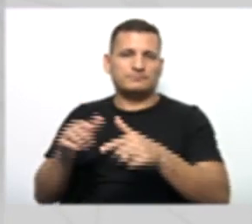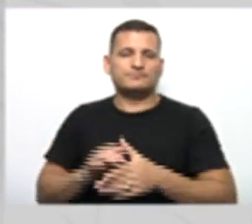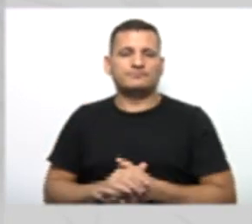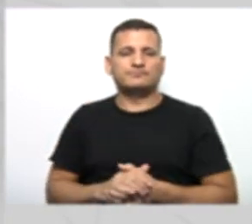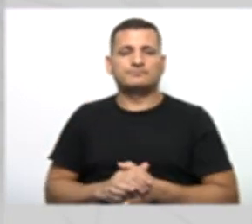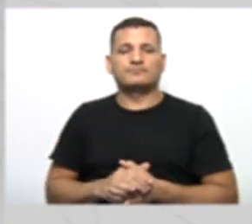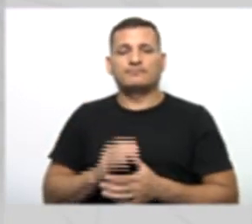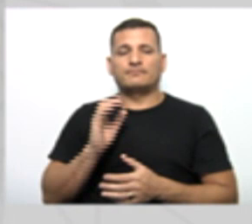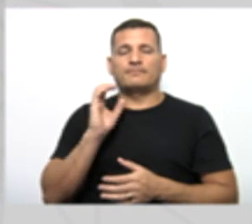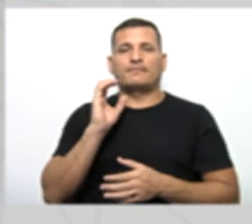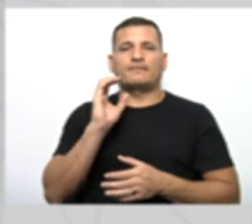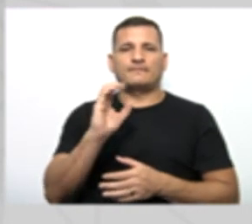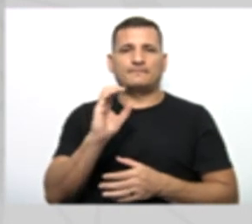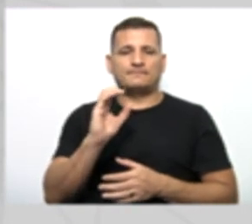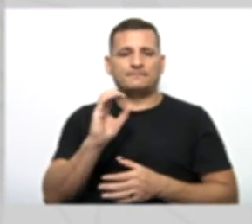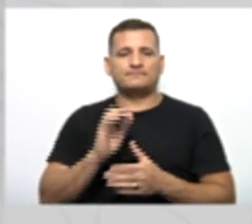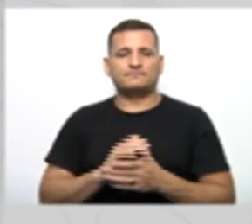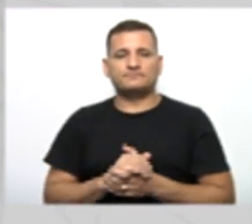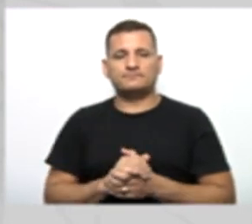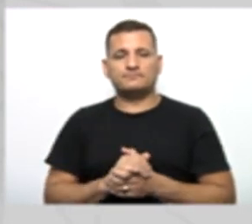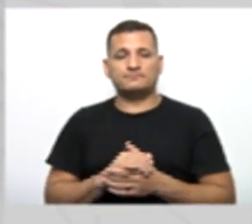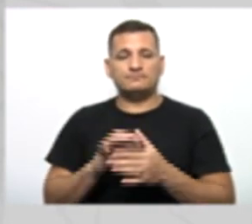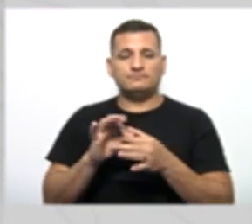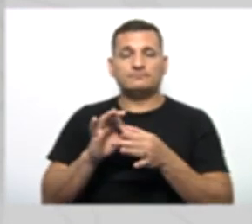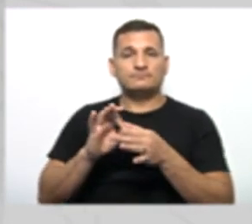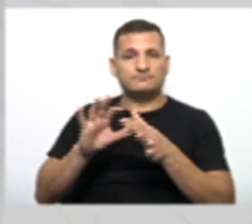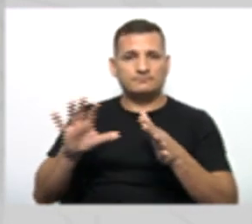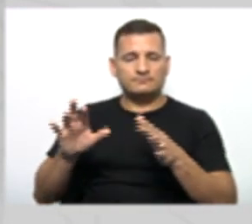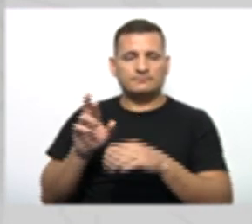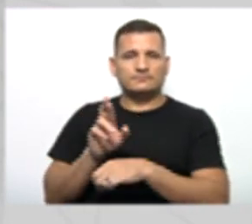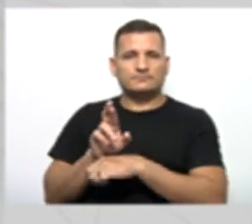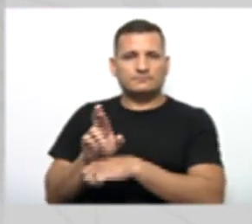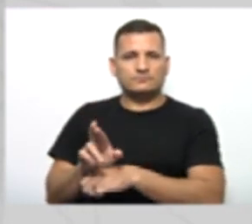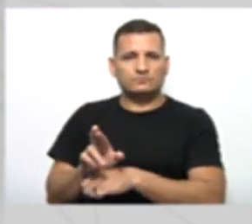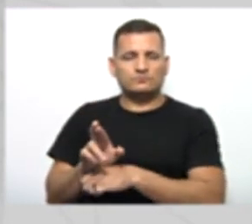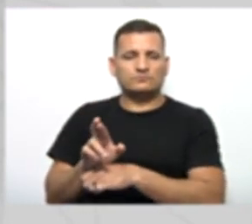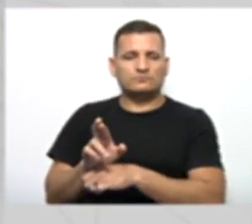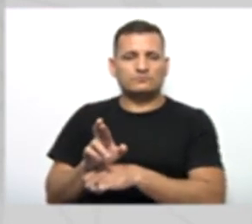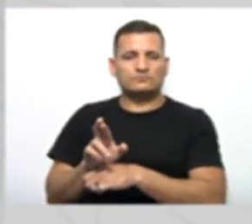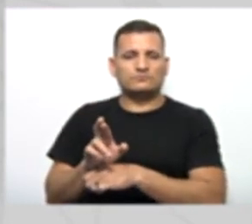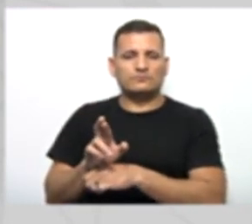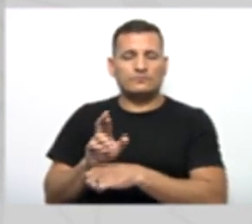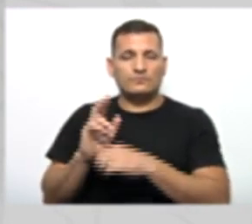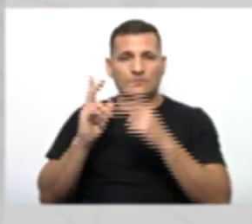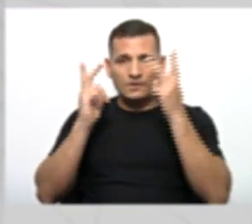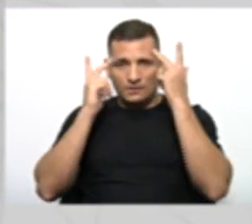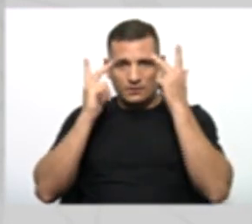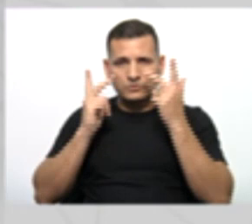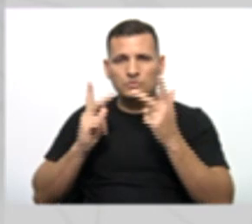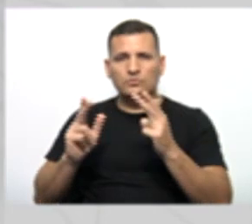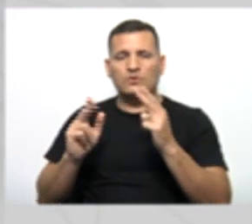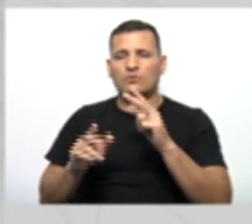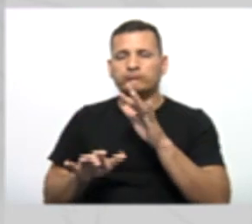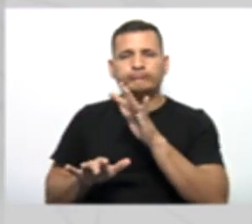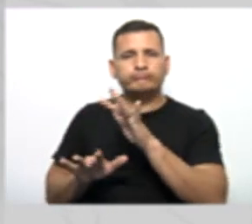Letra C. Permitir que os recursos naturais permaneçam